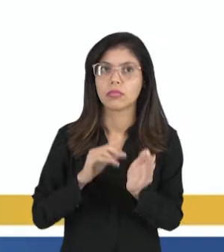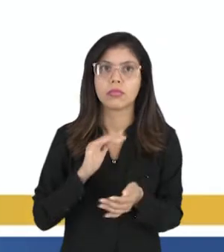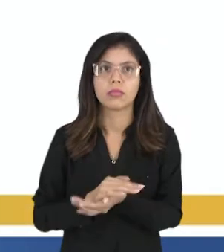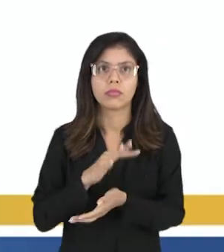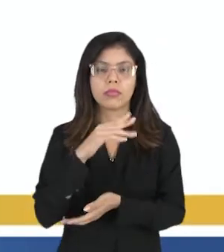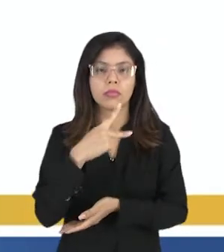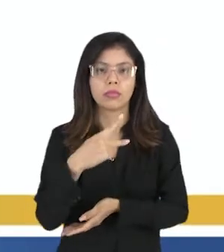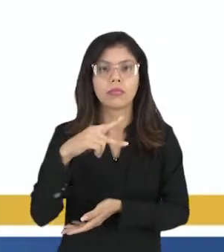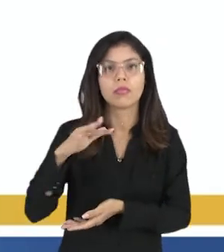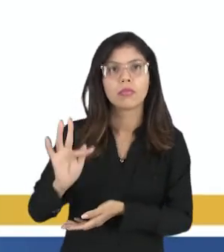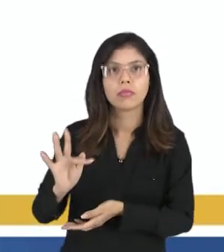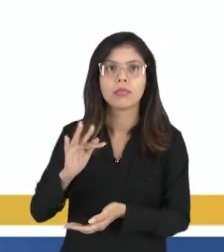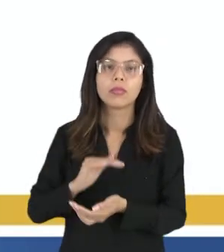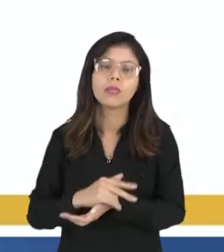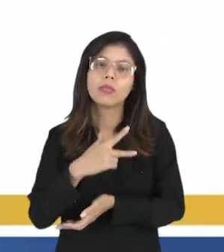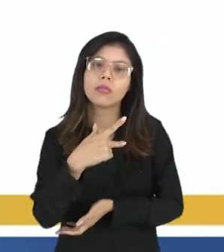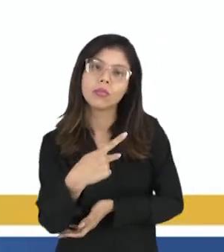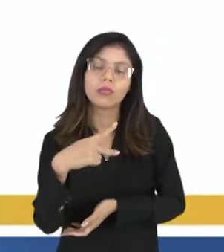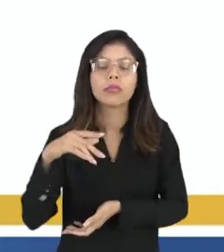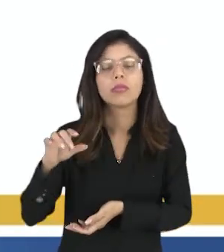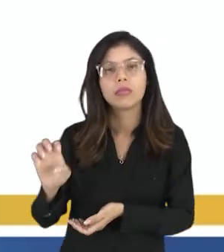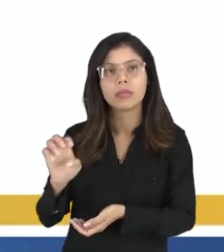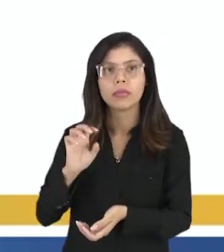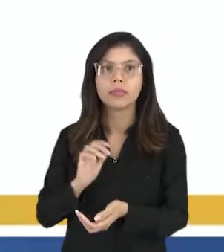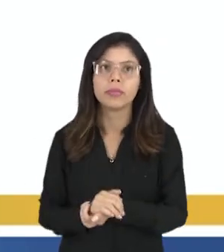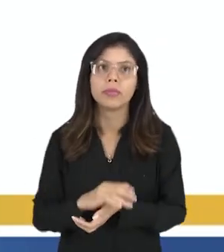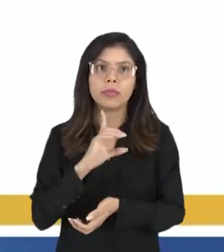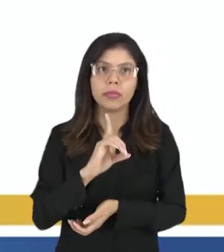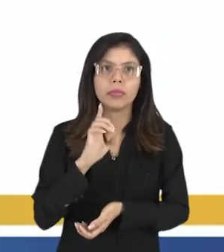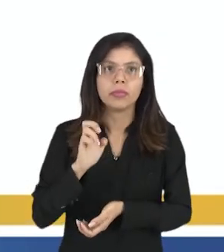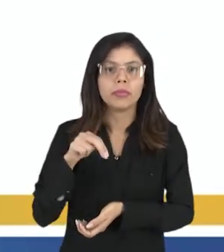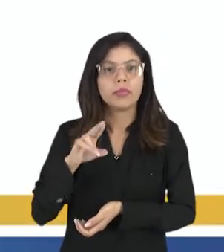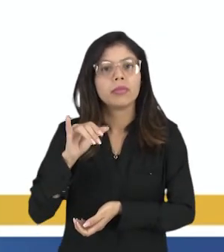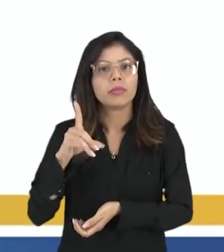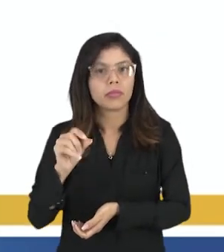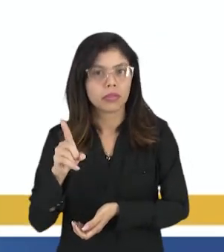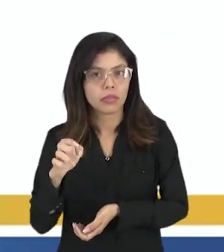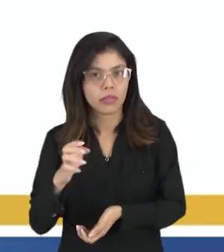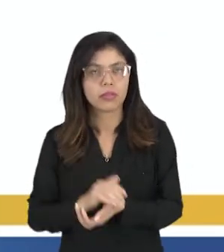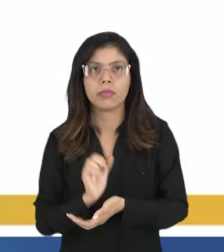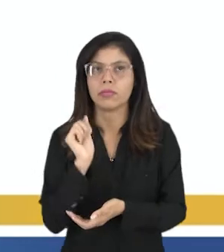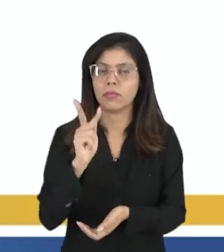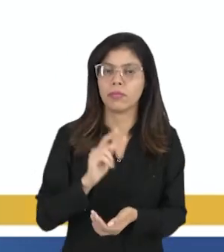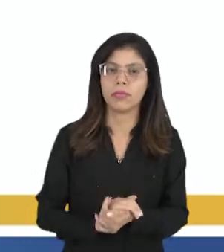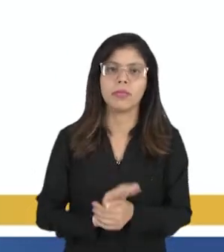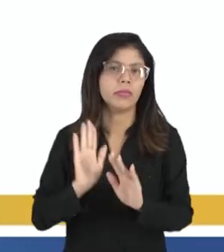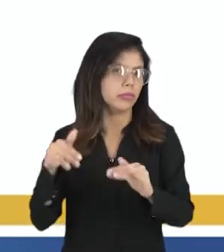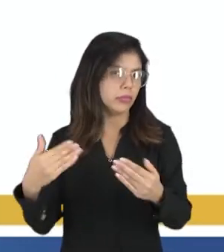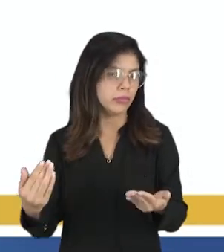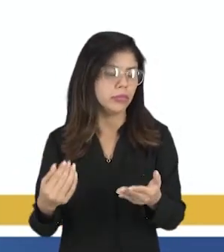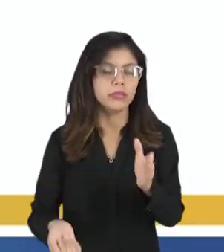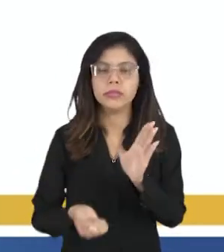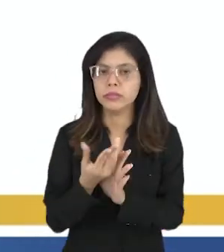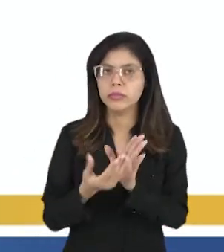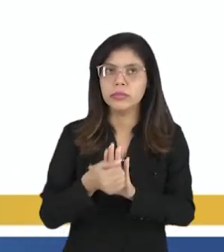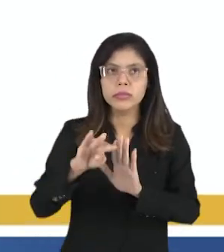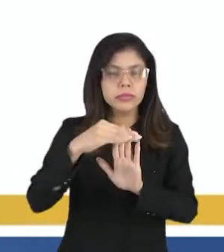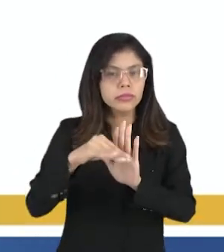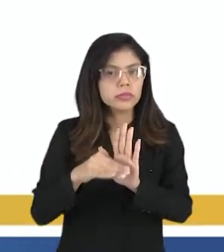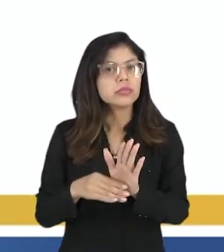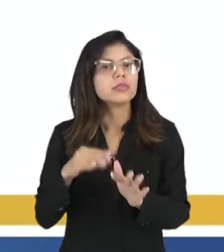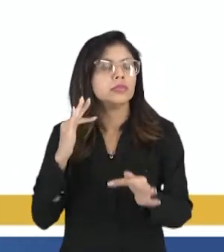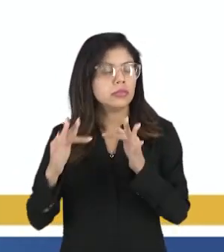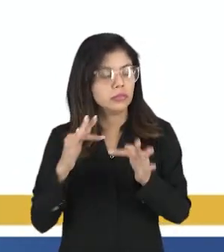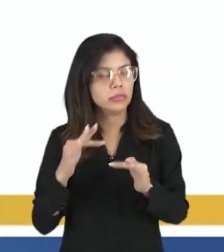fusão, nem o ponto de ebulição e nem a densidade, ok? Então, quais são essas propriedades físicas? O que